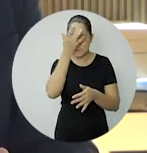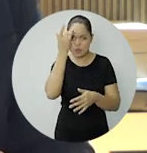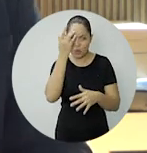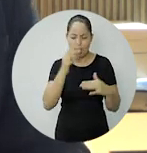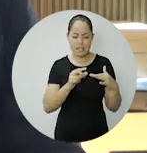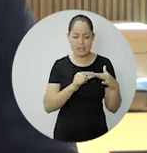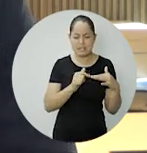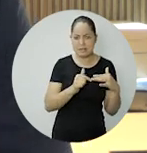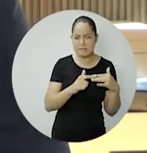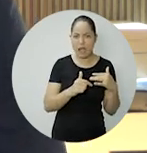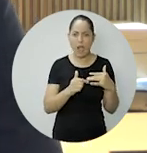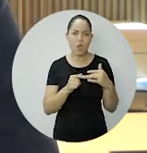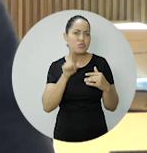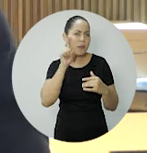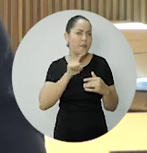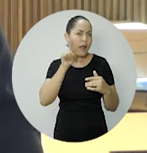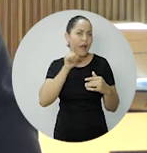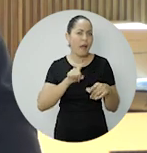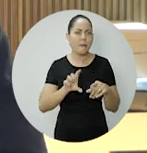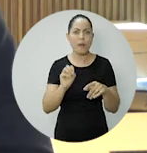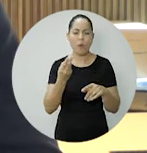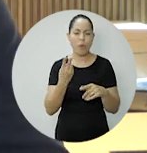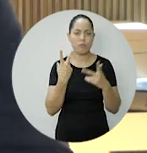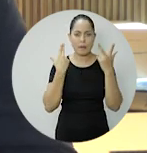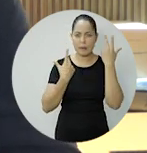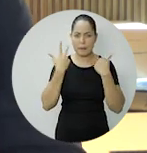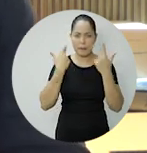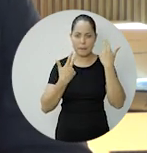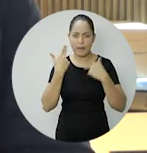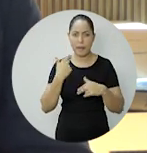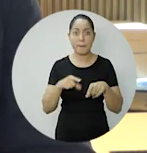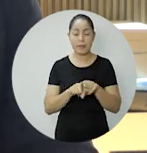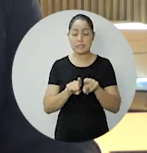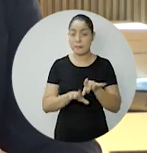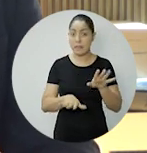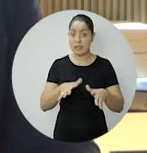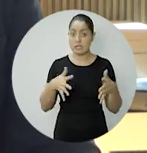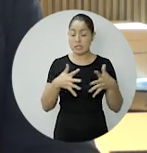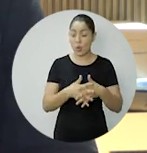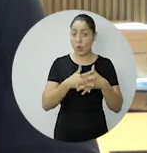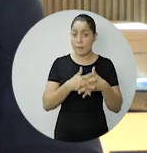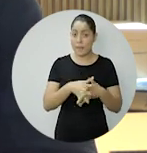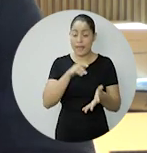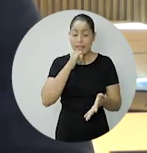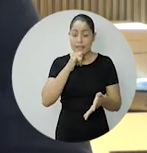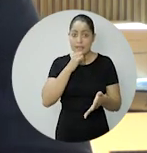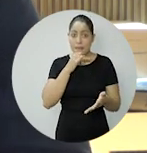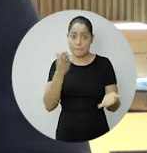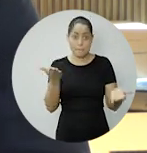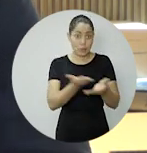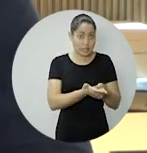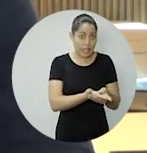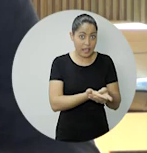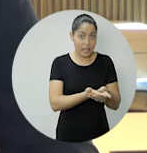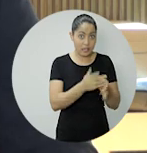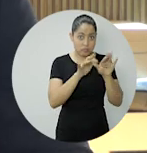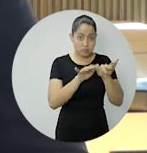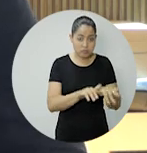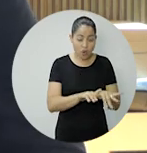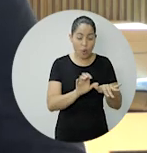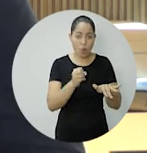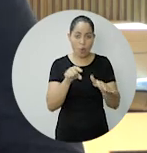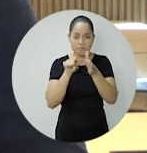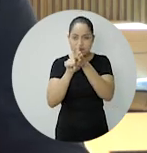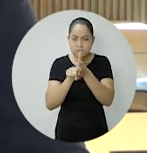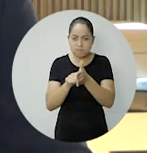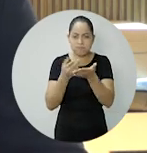uma barba, um esmalte, um cabelo, até as mais complexas, um